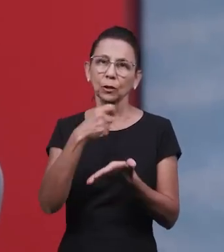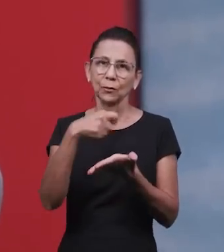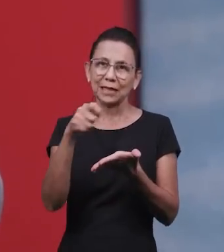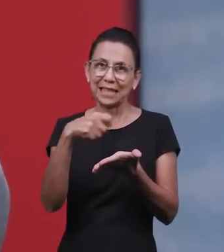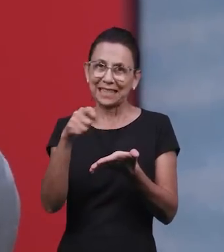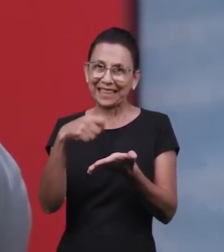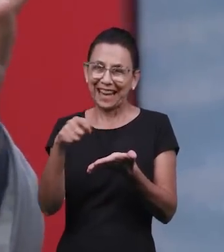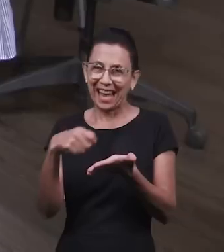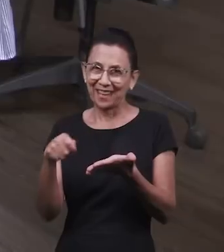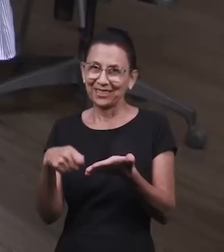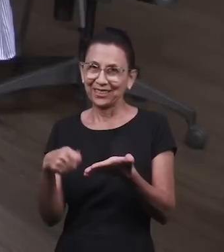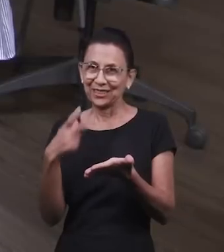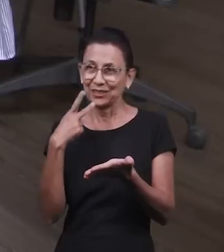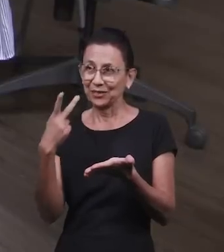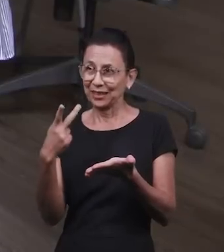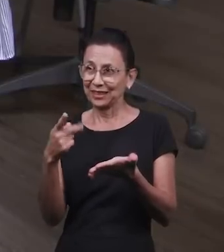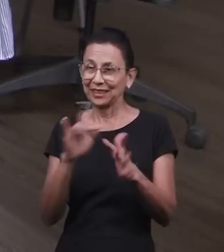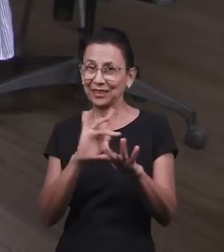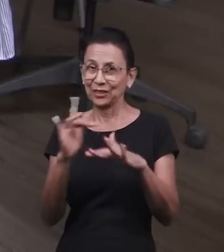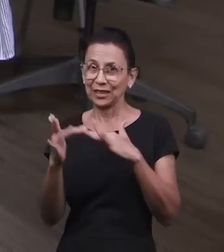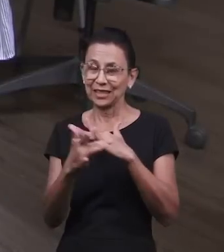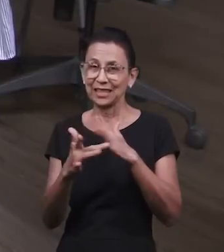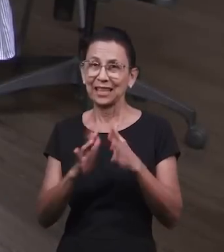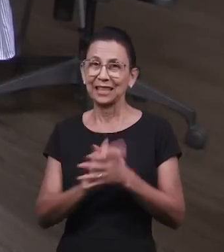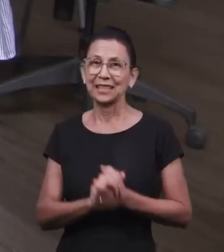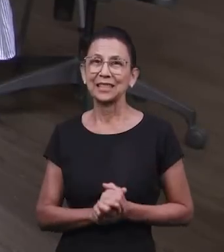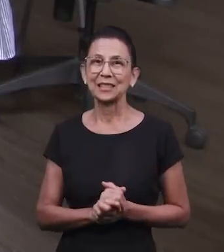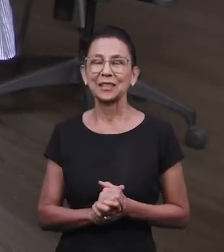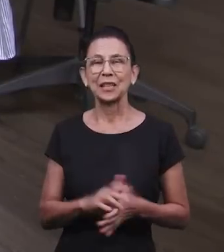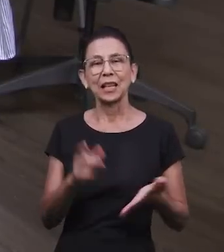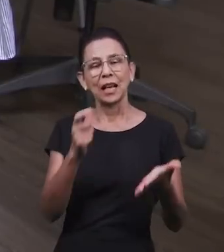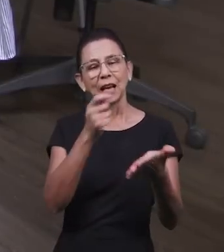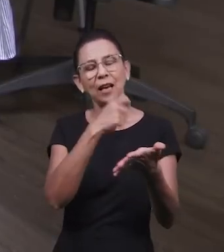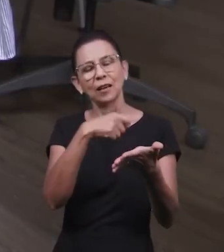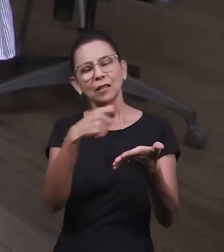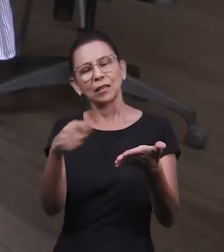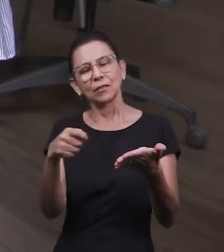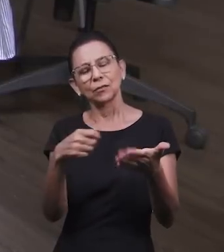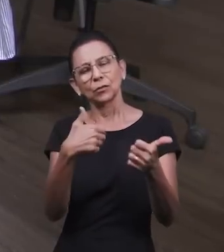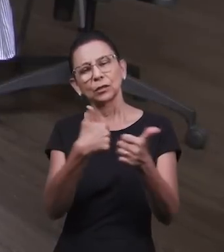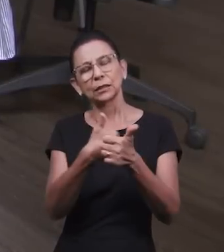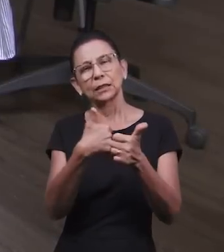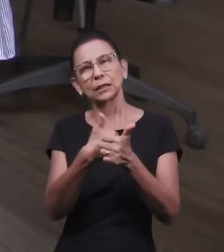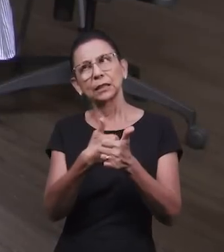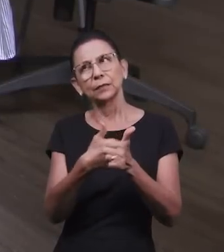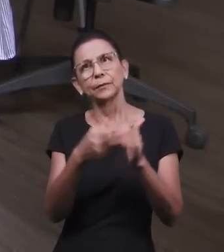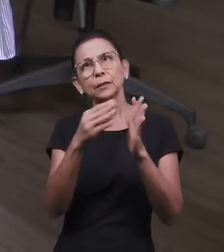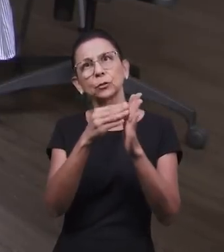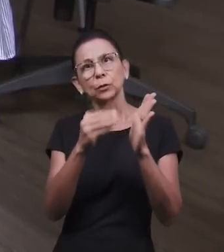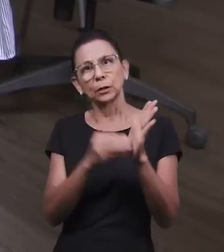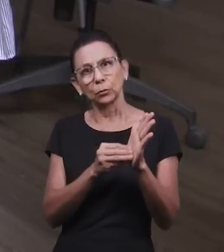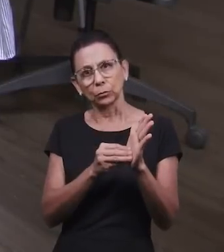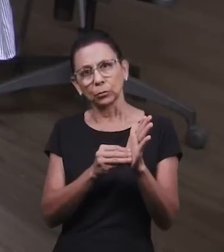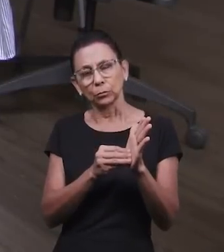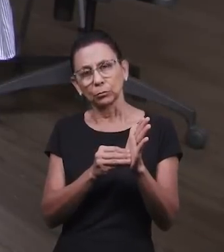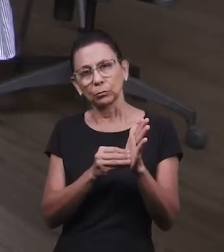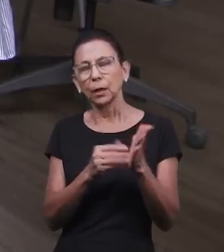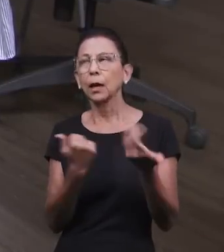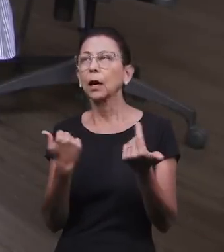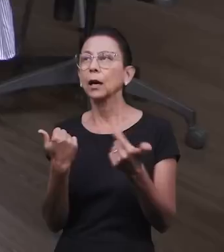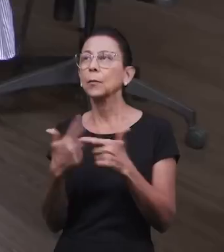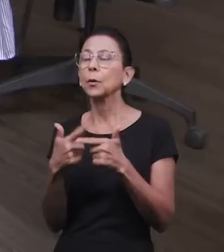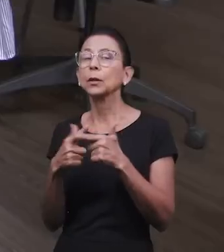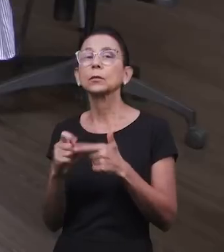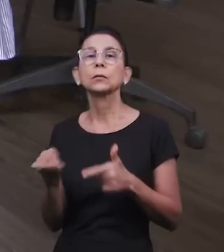celular também nas notas, né, que nós estamos falando de redes sociais, pega as notas e coloca assim, eu vou seguir esse tipo de conteúdo e por